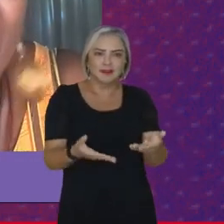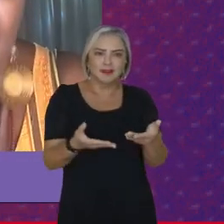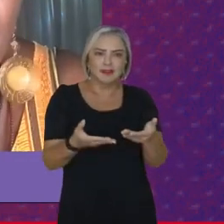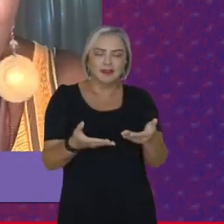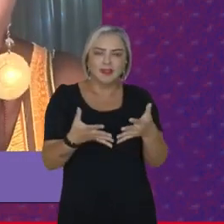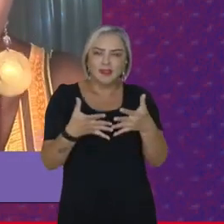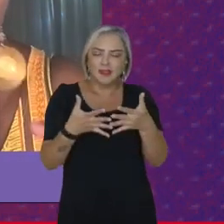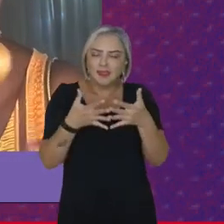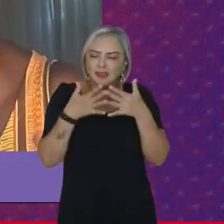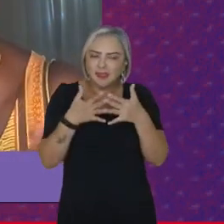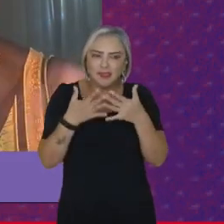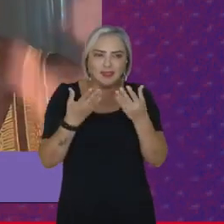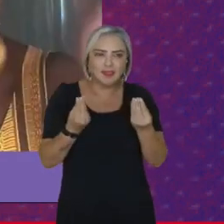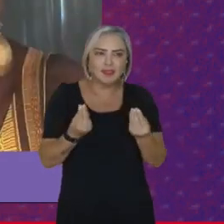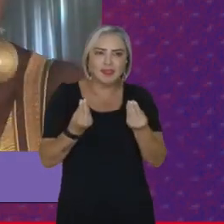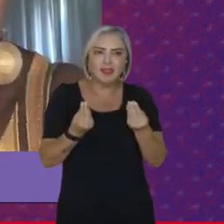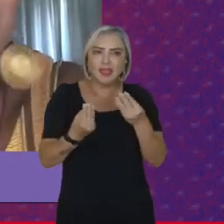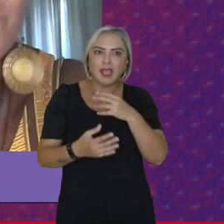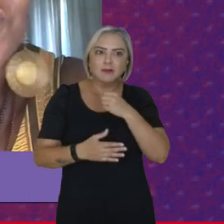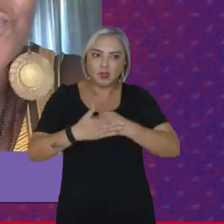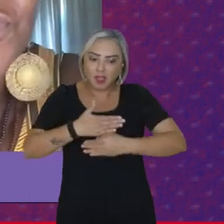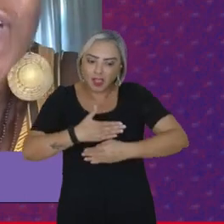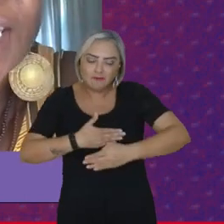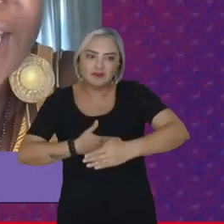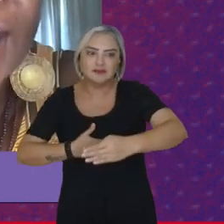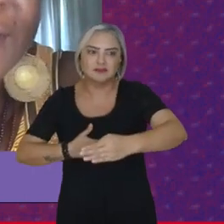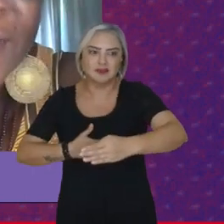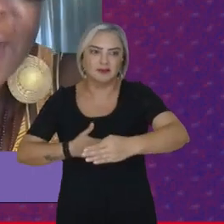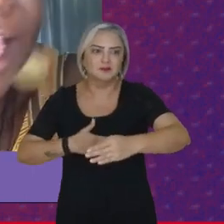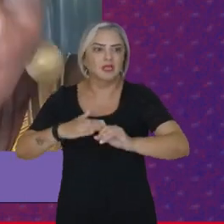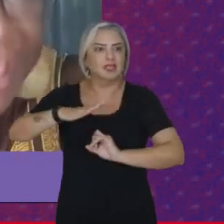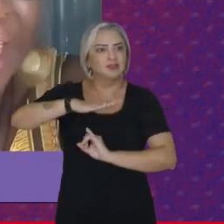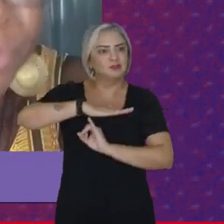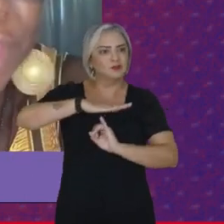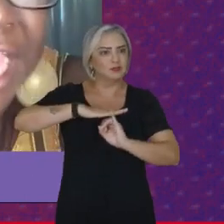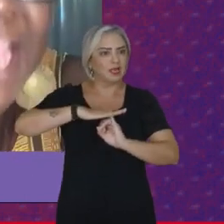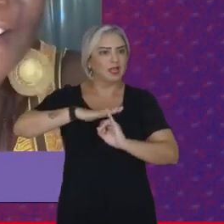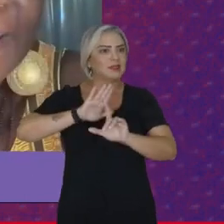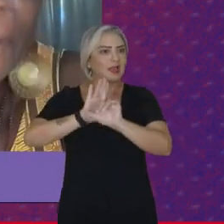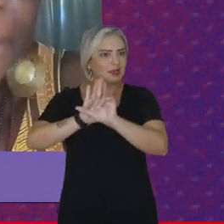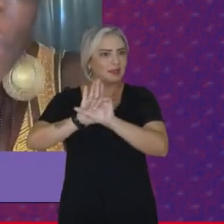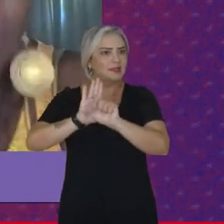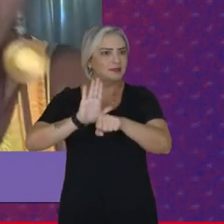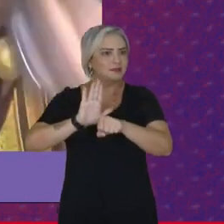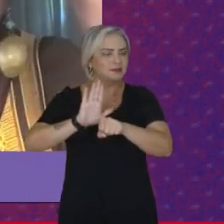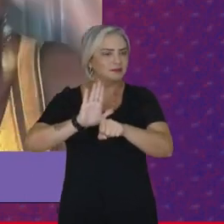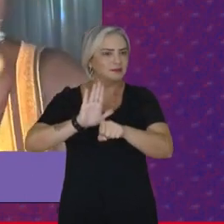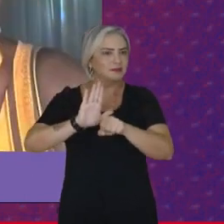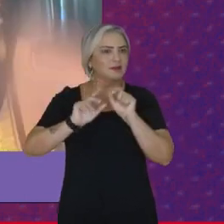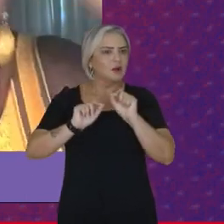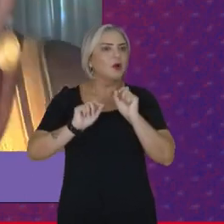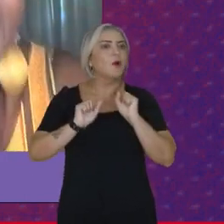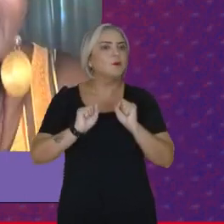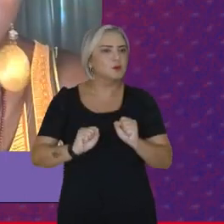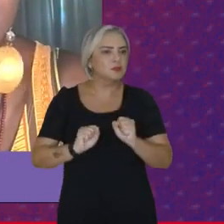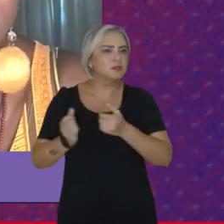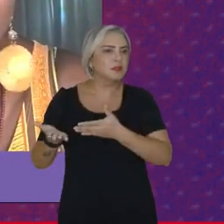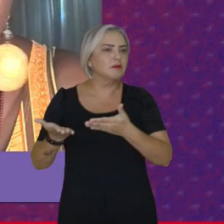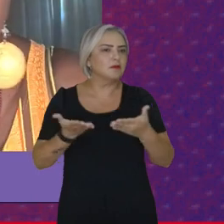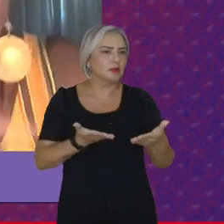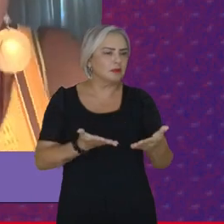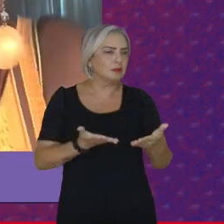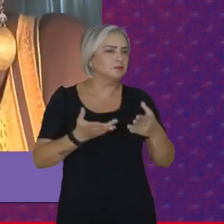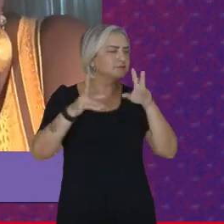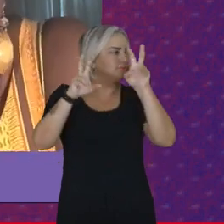uma tarefa, porque nós avançamos na institucionalidade, e avançamos, sim, onde foi possível trazer